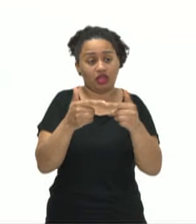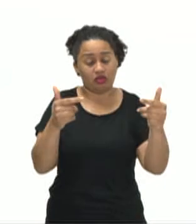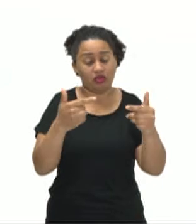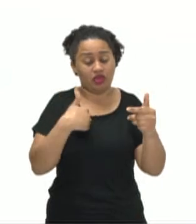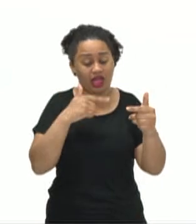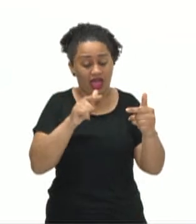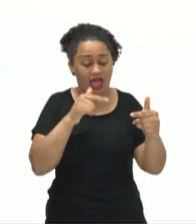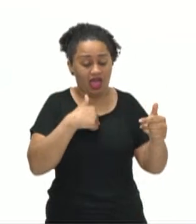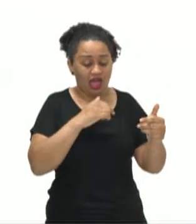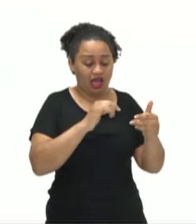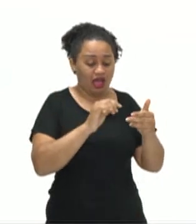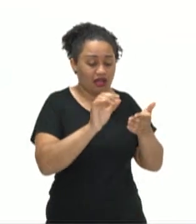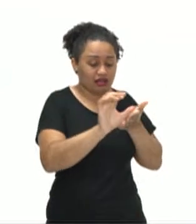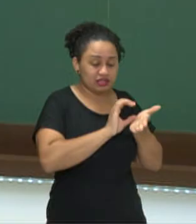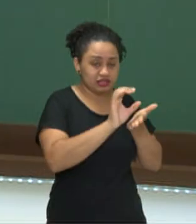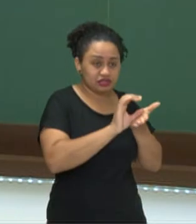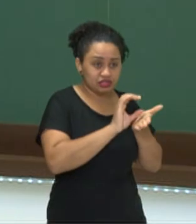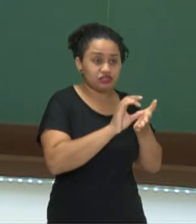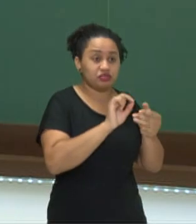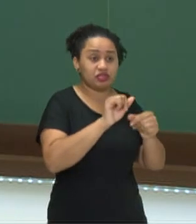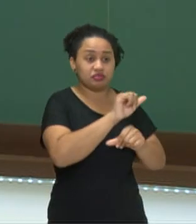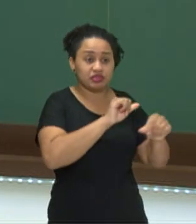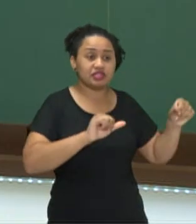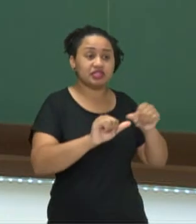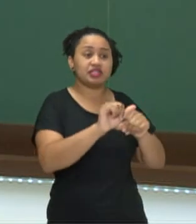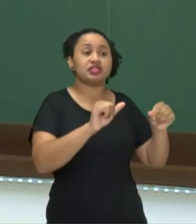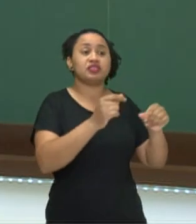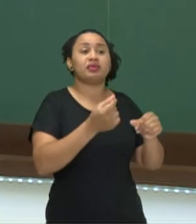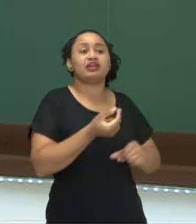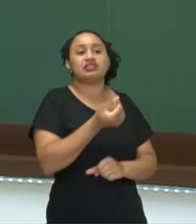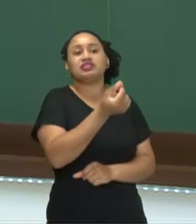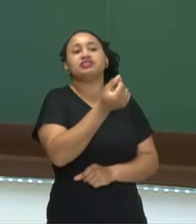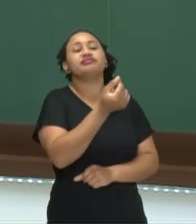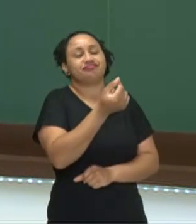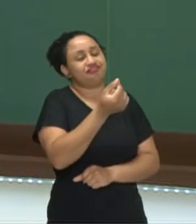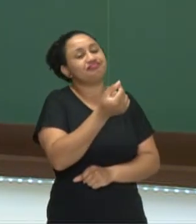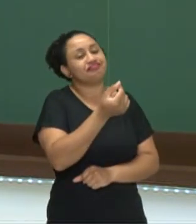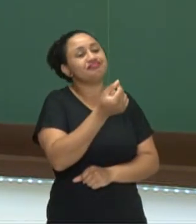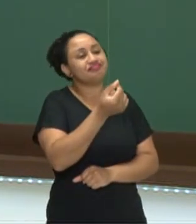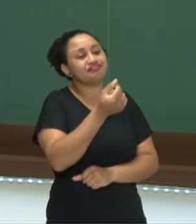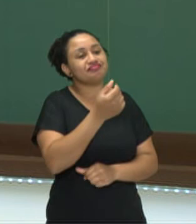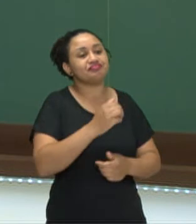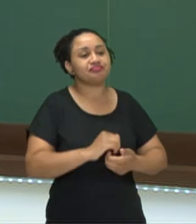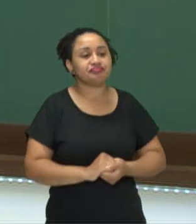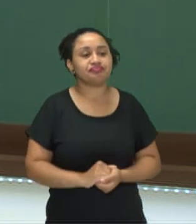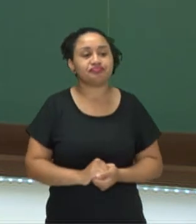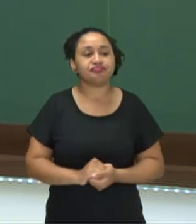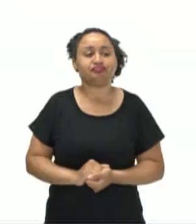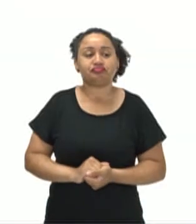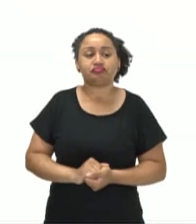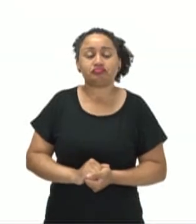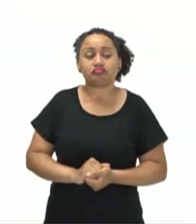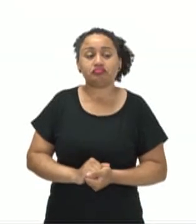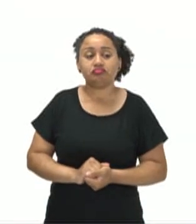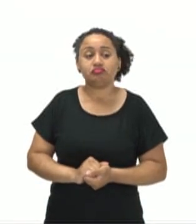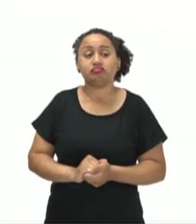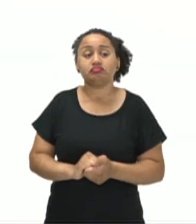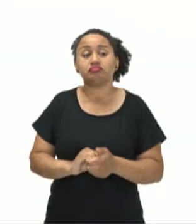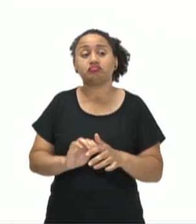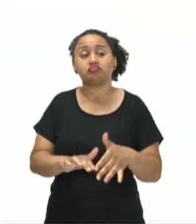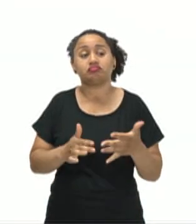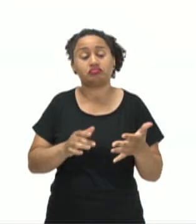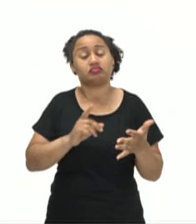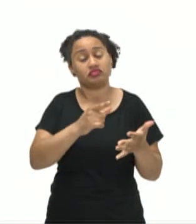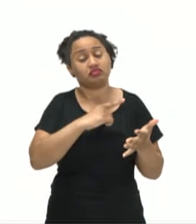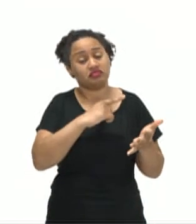um ativo? Porque a gente pode se transformar exatamente em din-din, em dinheiro, né? Então, se ele